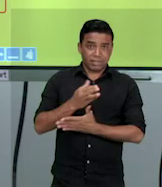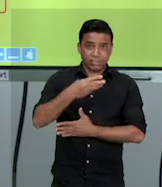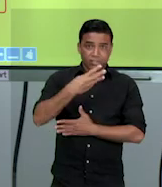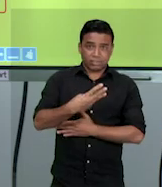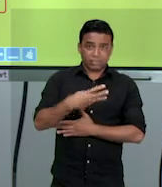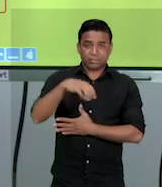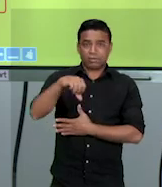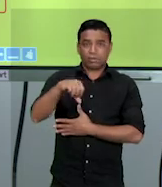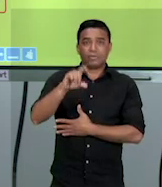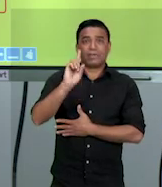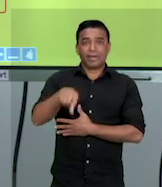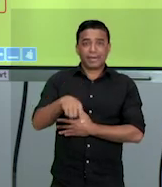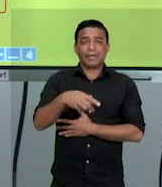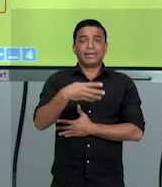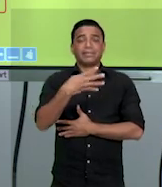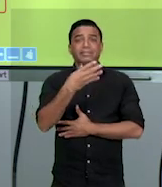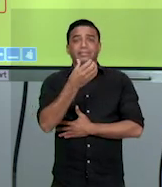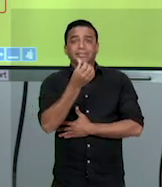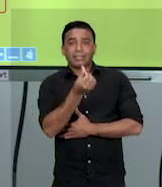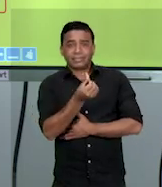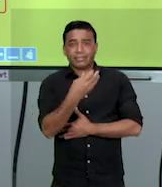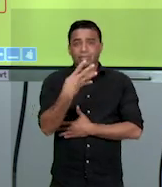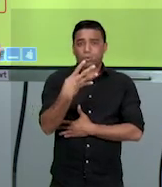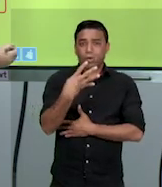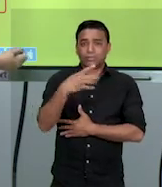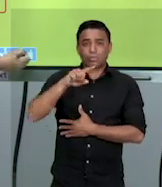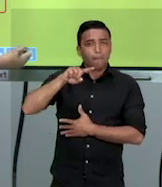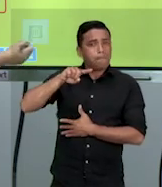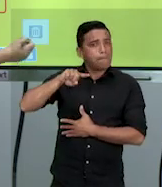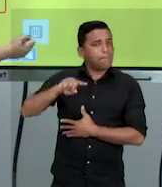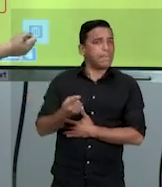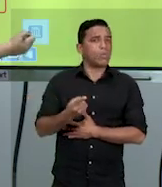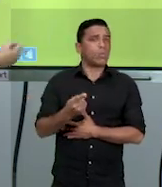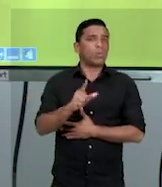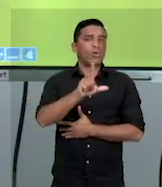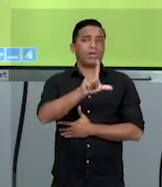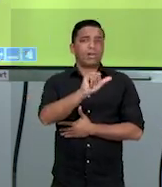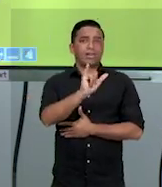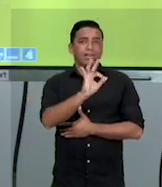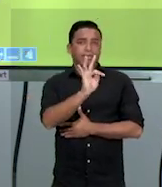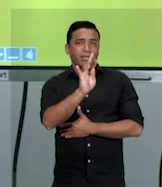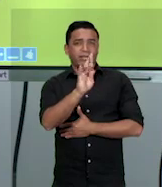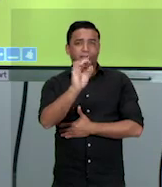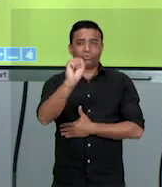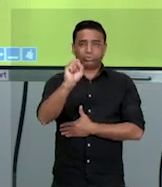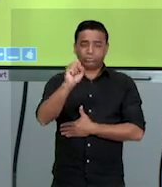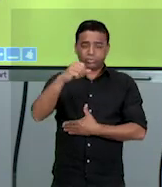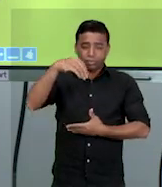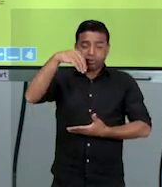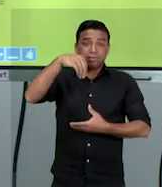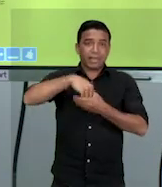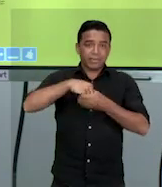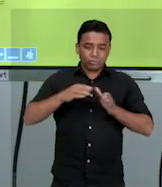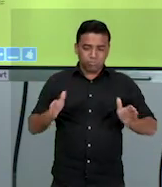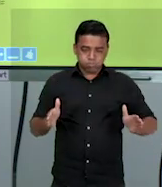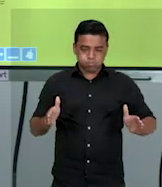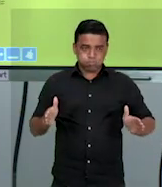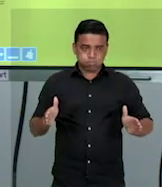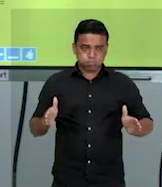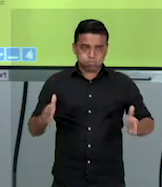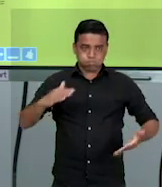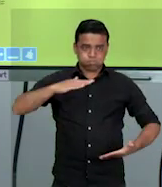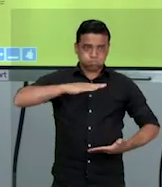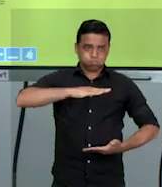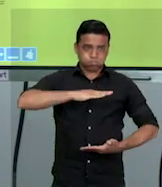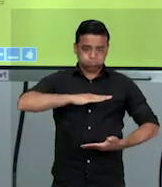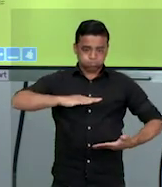39 é 64 mil litros que cabem no reservatório, né? E